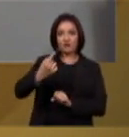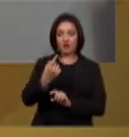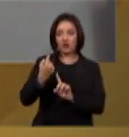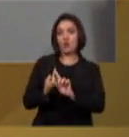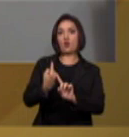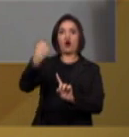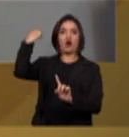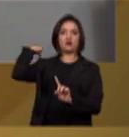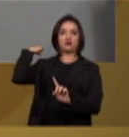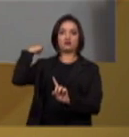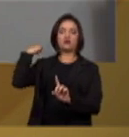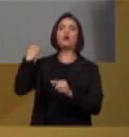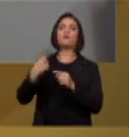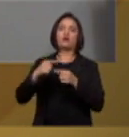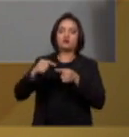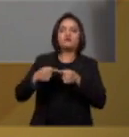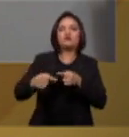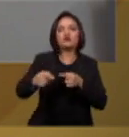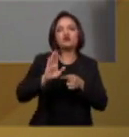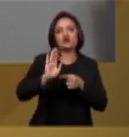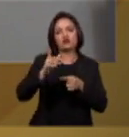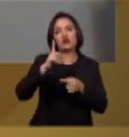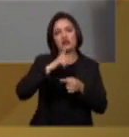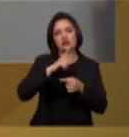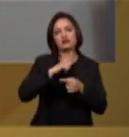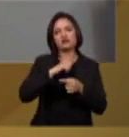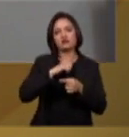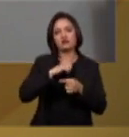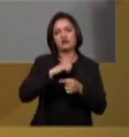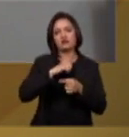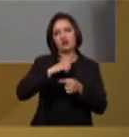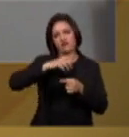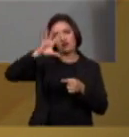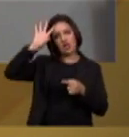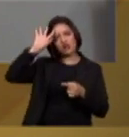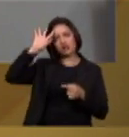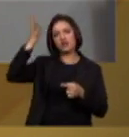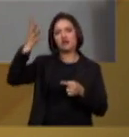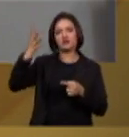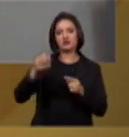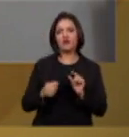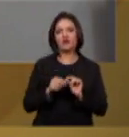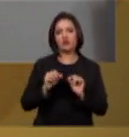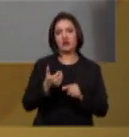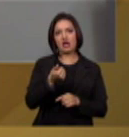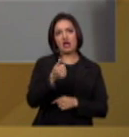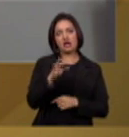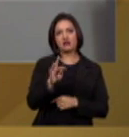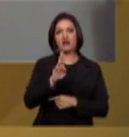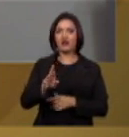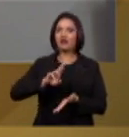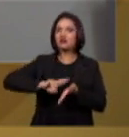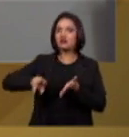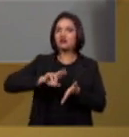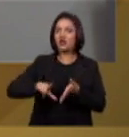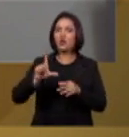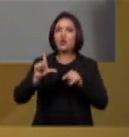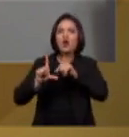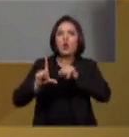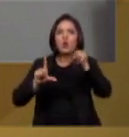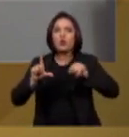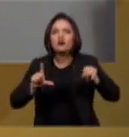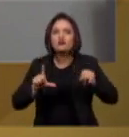para diante já houve até a adoção da nossa decisão no sentido de que a TR não era índice de